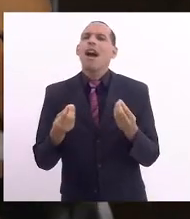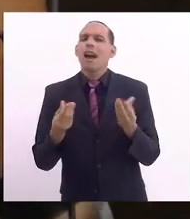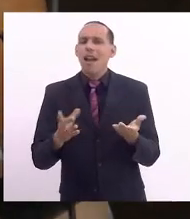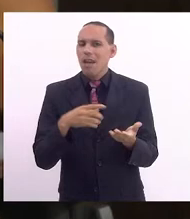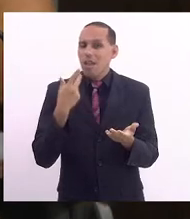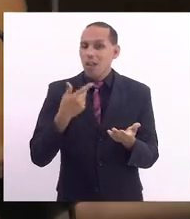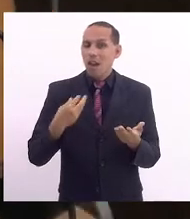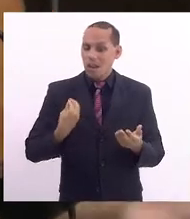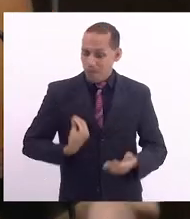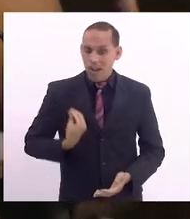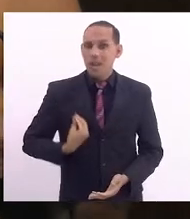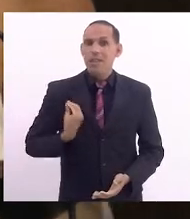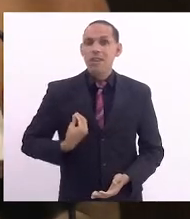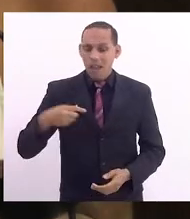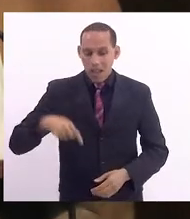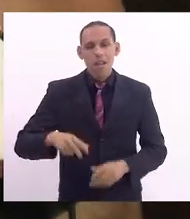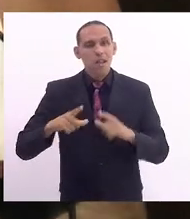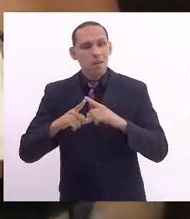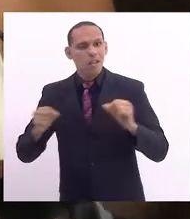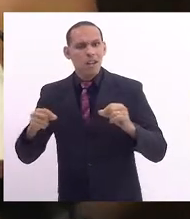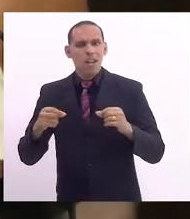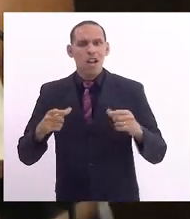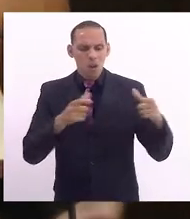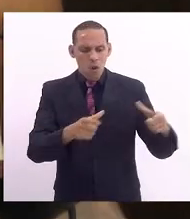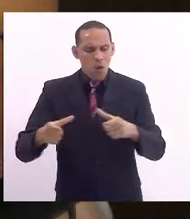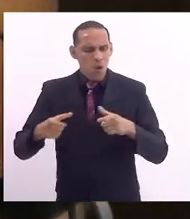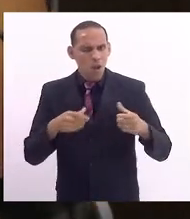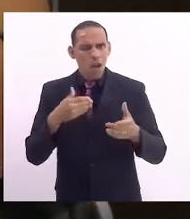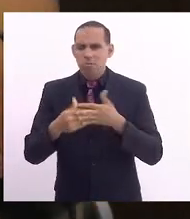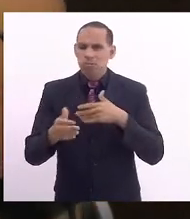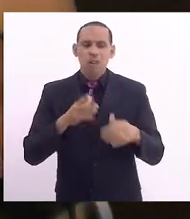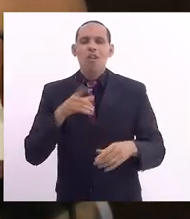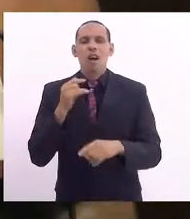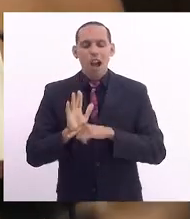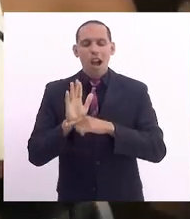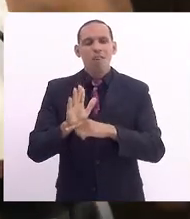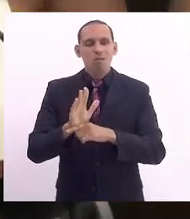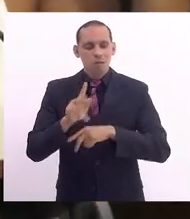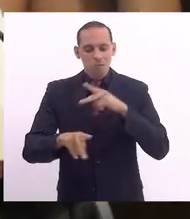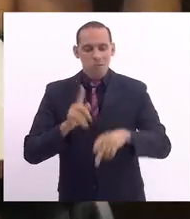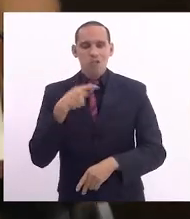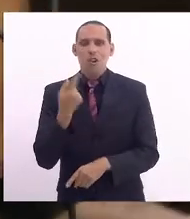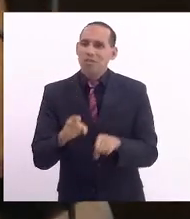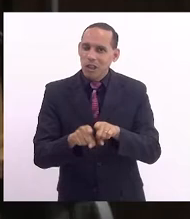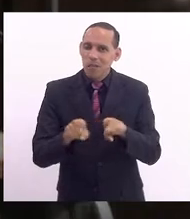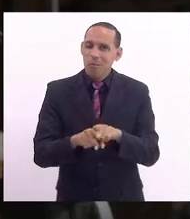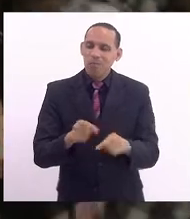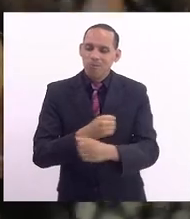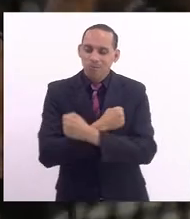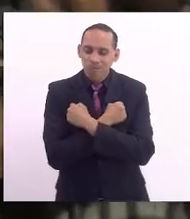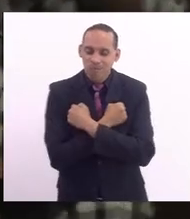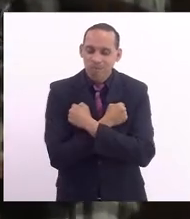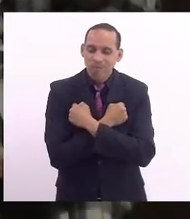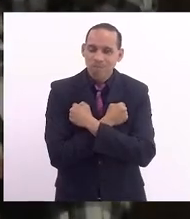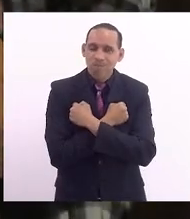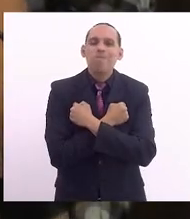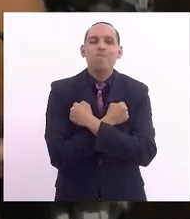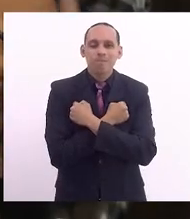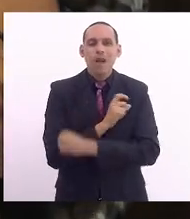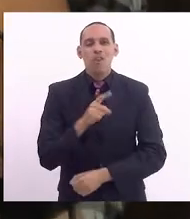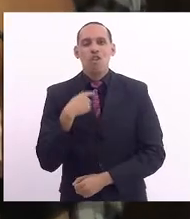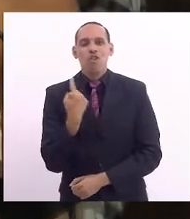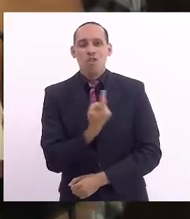está aqui, está lá em Brasília, está em todo lugar, para fazer reparação também para o nosso povo. Então, meu abraço, nosso